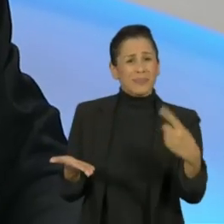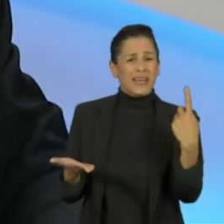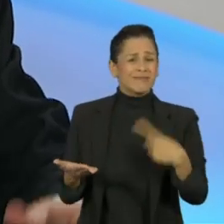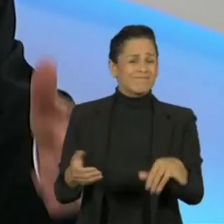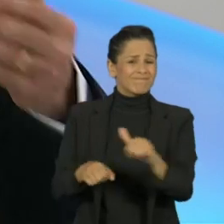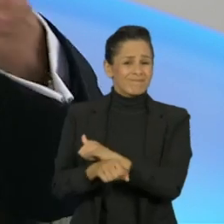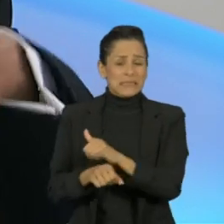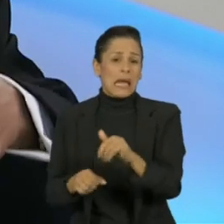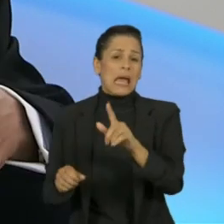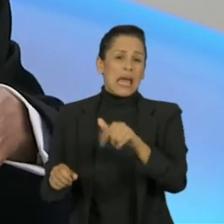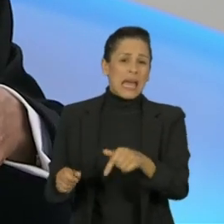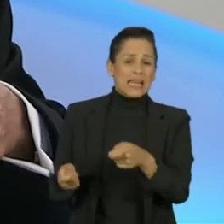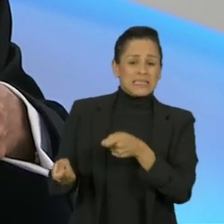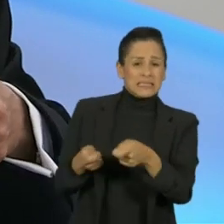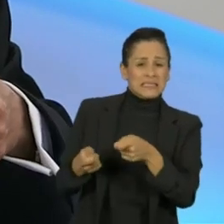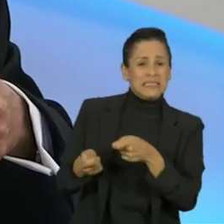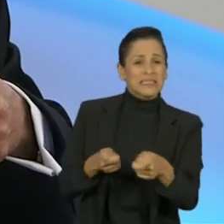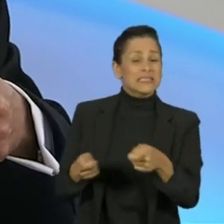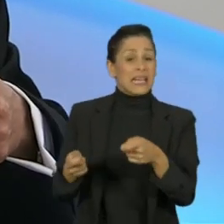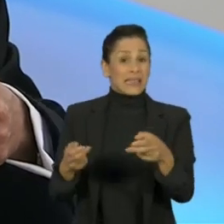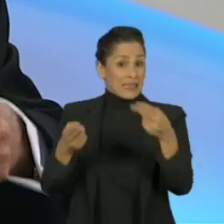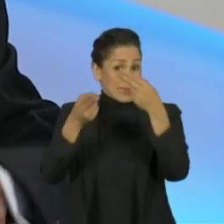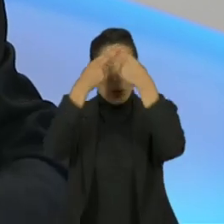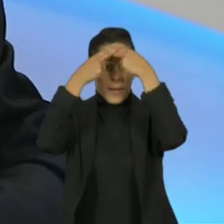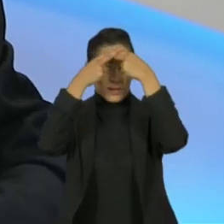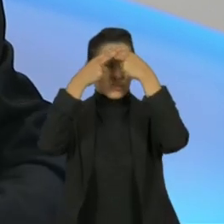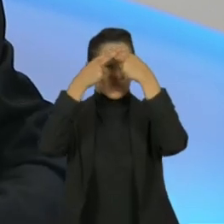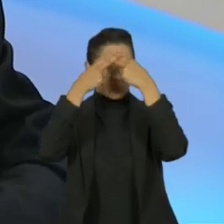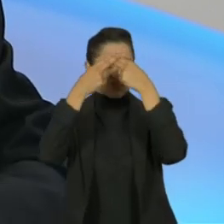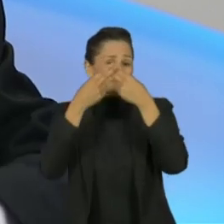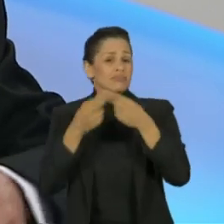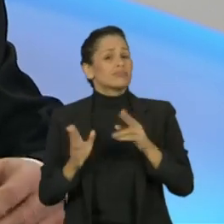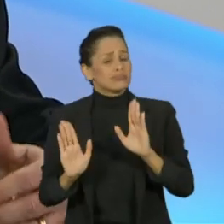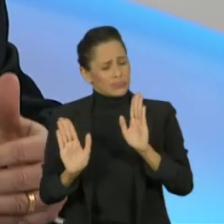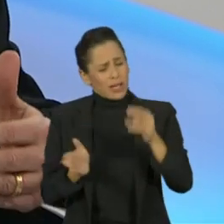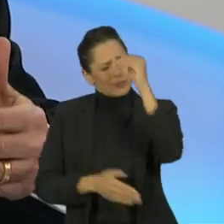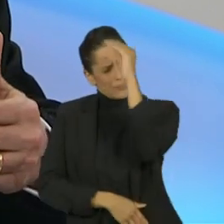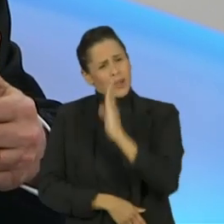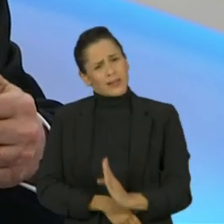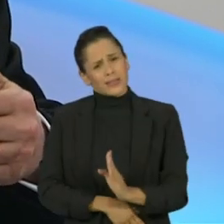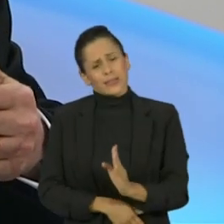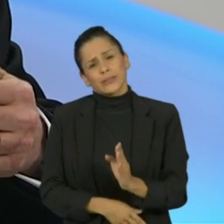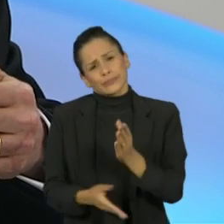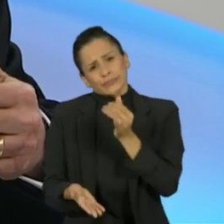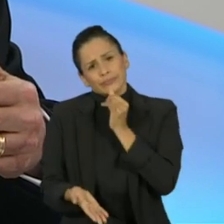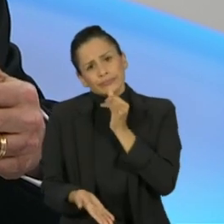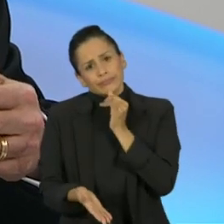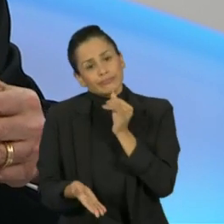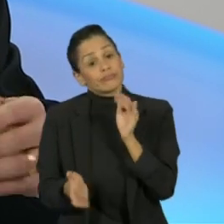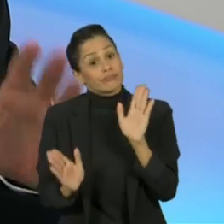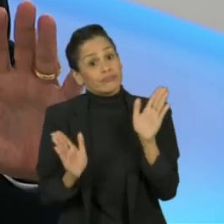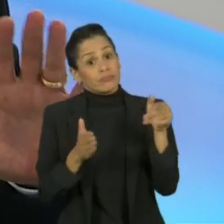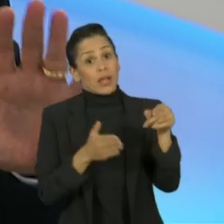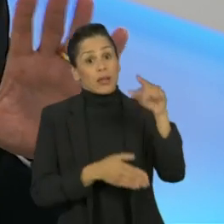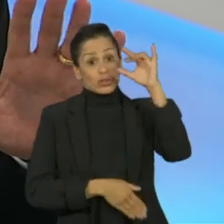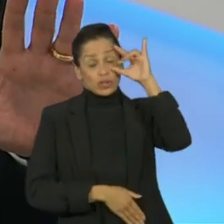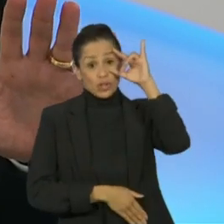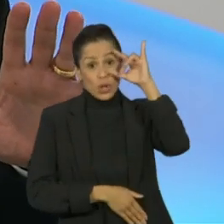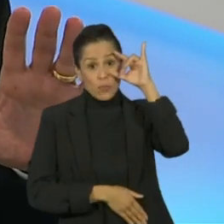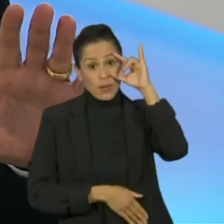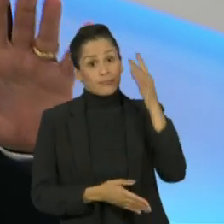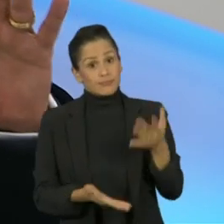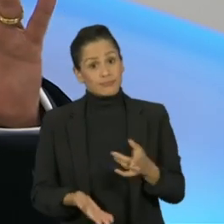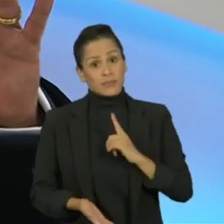lugar do mundo e foi no Brasil, especialmente no caso da presidente Dilma Rousseff. De modo que a